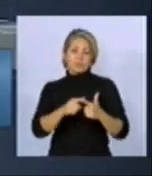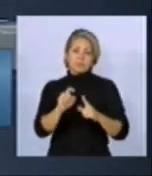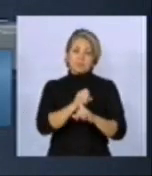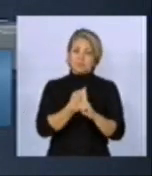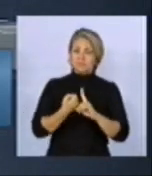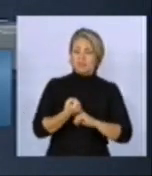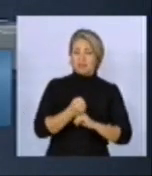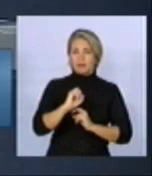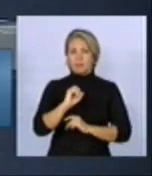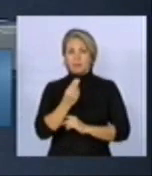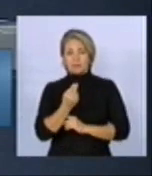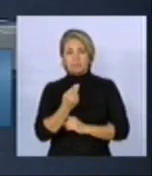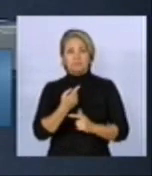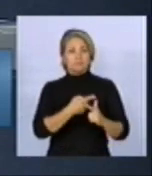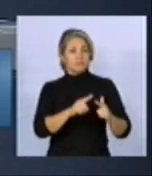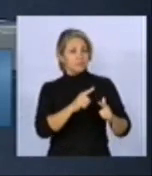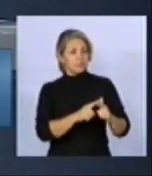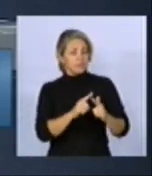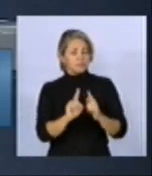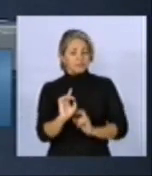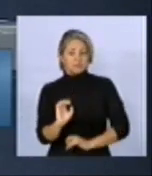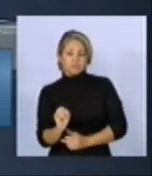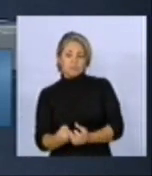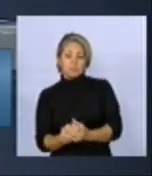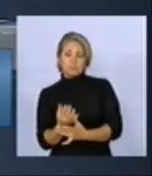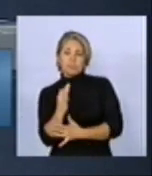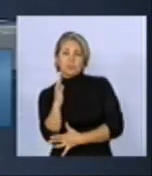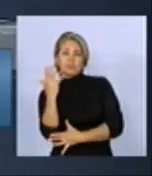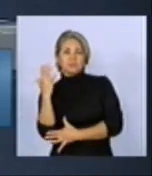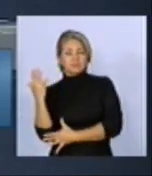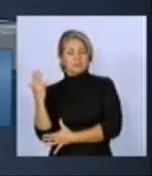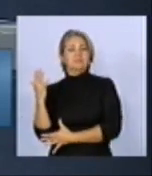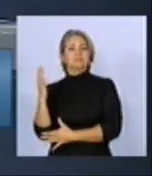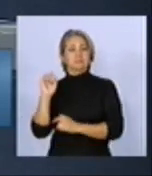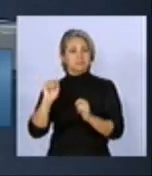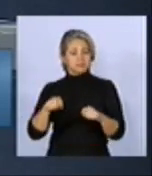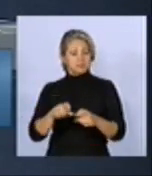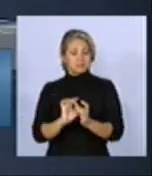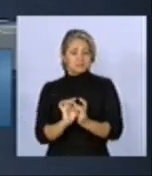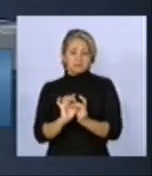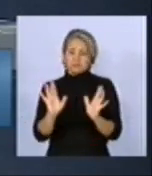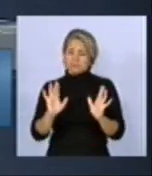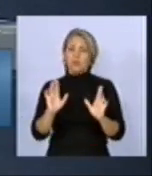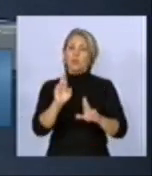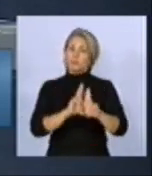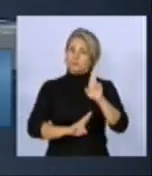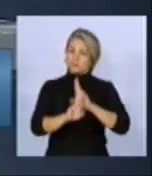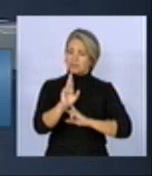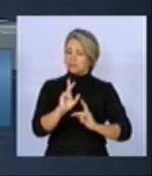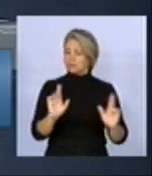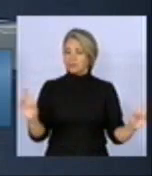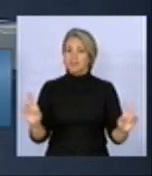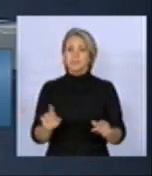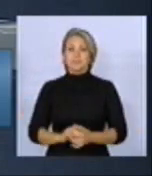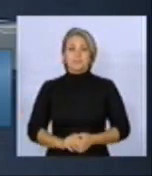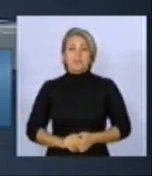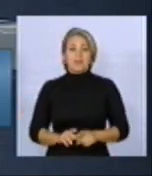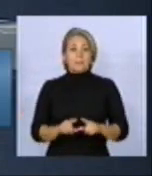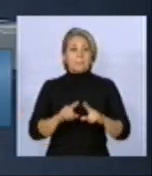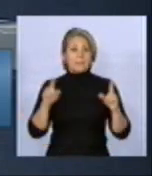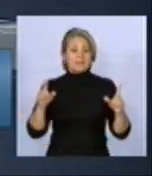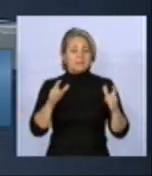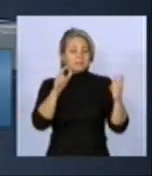ou ou questões produtivas né que ele fosse assim ah autorizado né bom aonde que esse